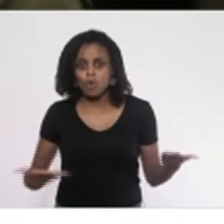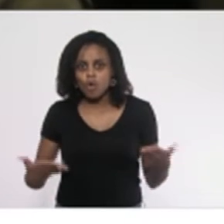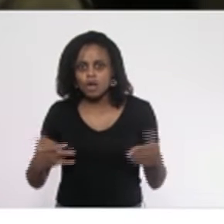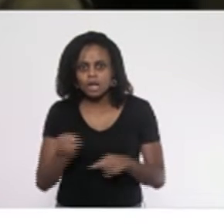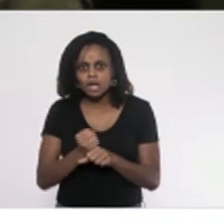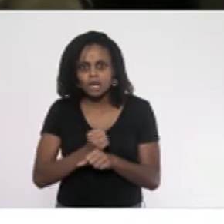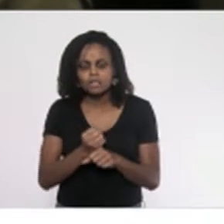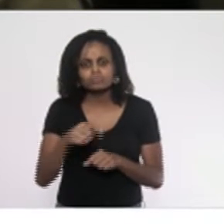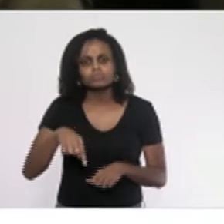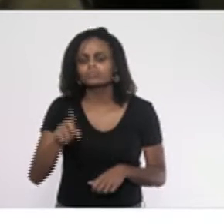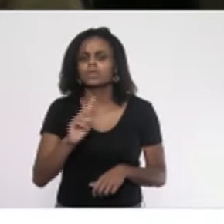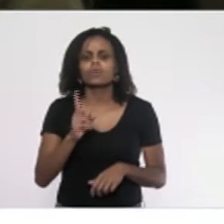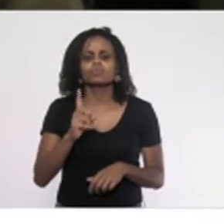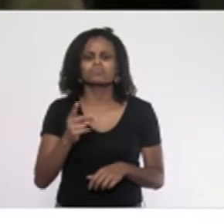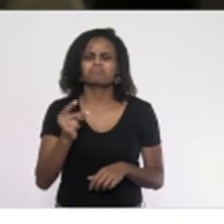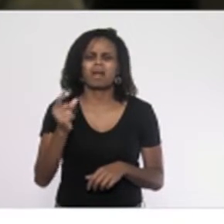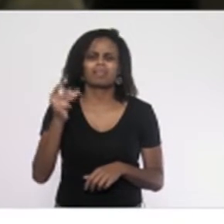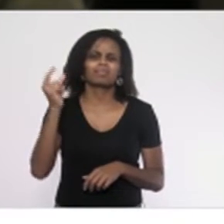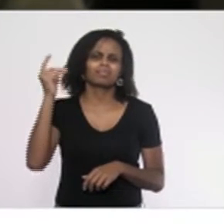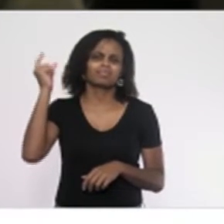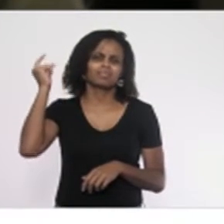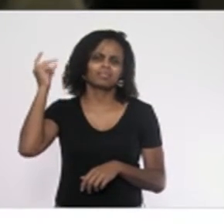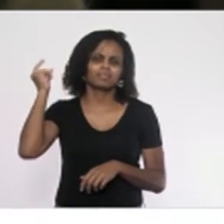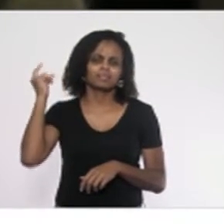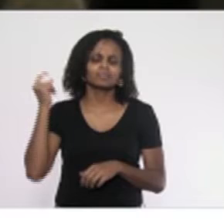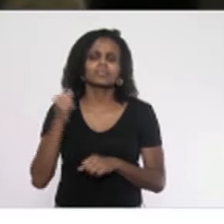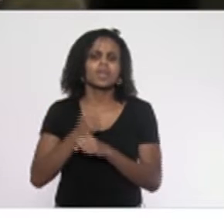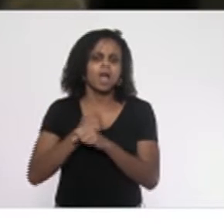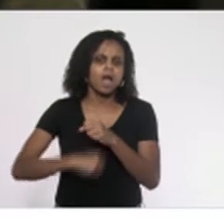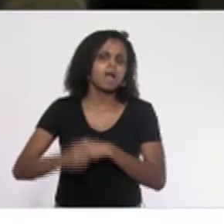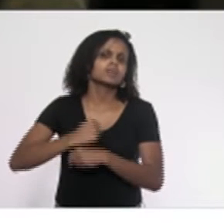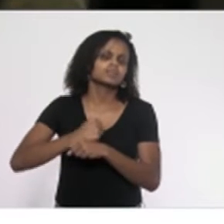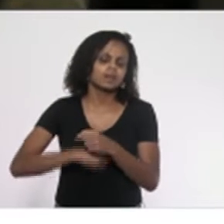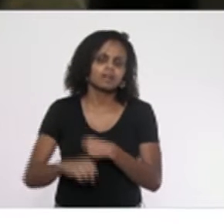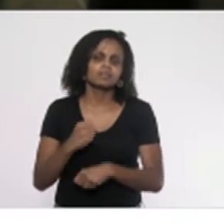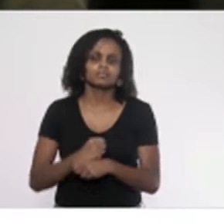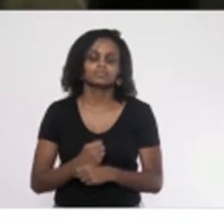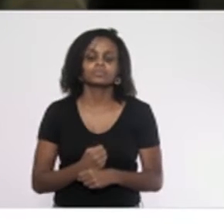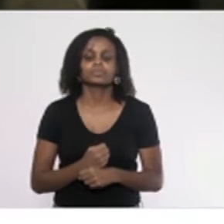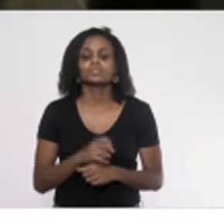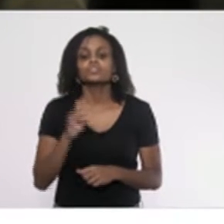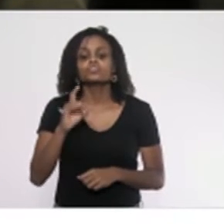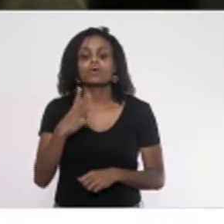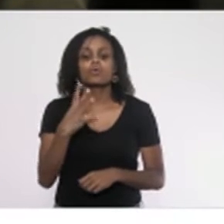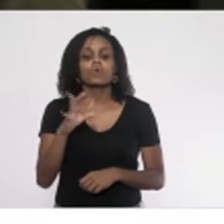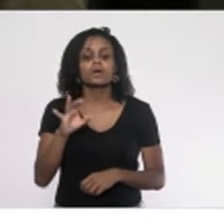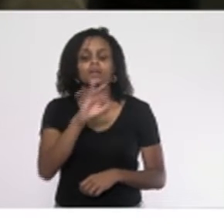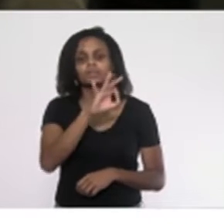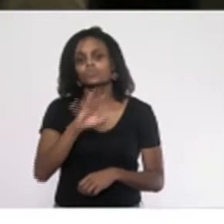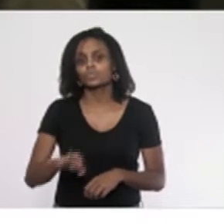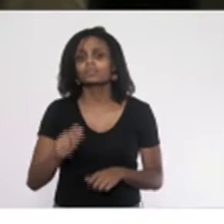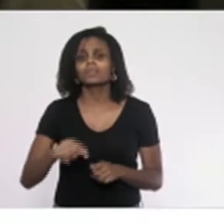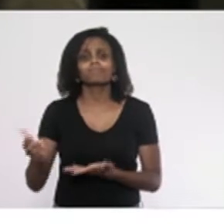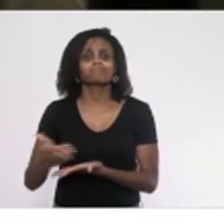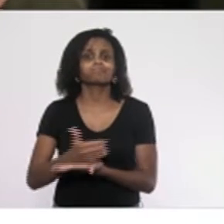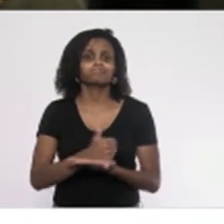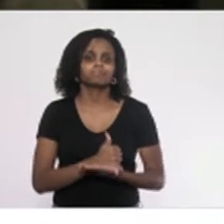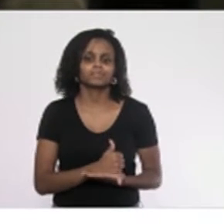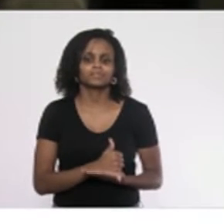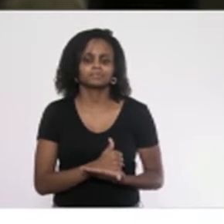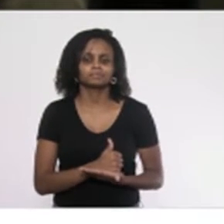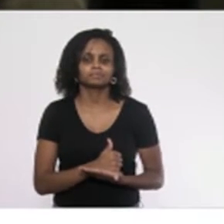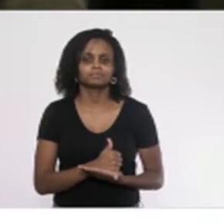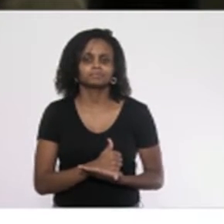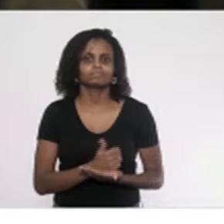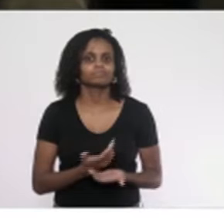de dezenas de governos, né? E somente 40% é recuperável, o resto já